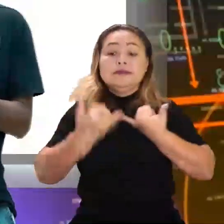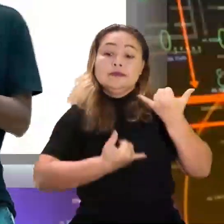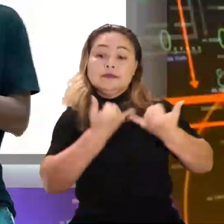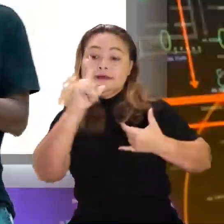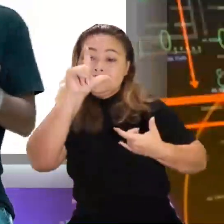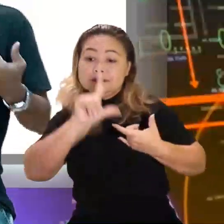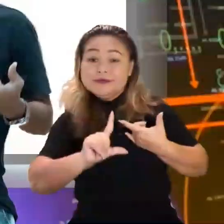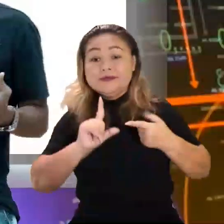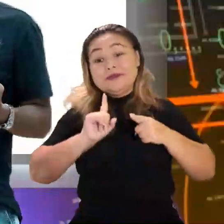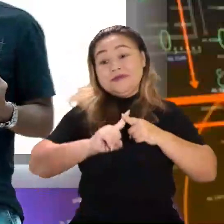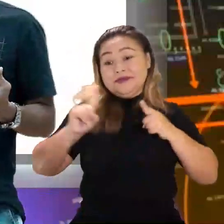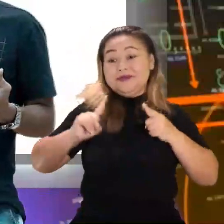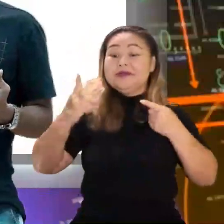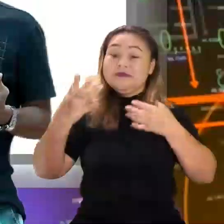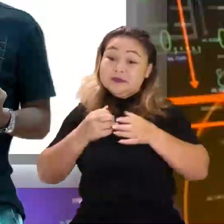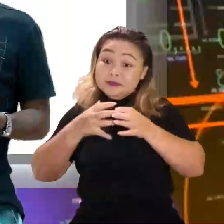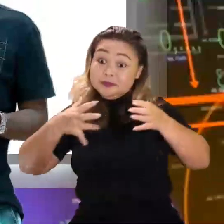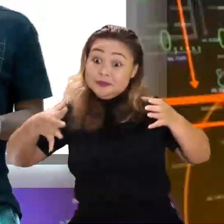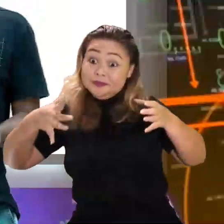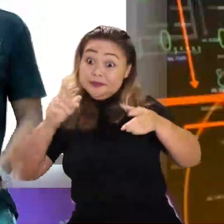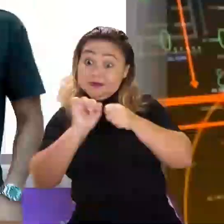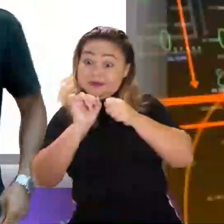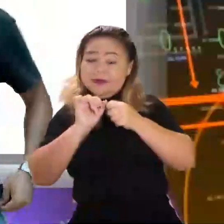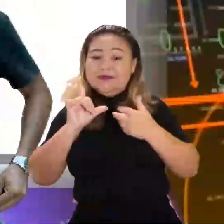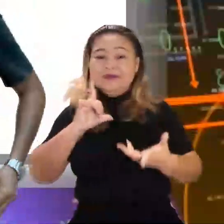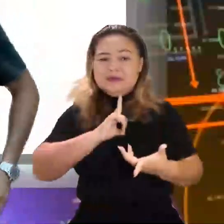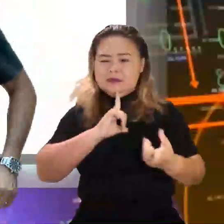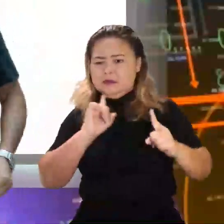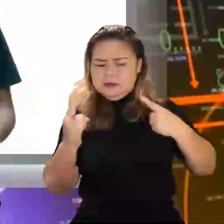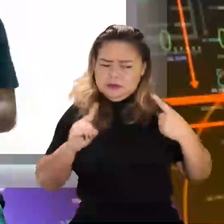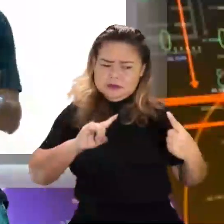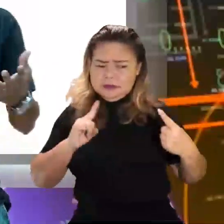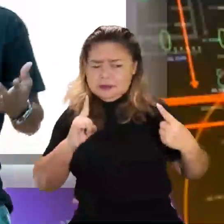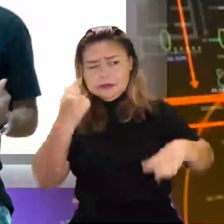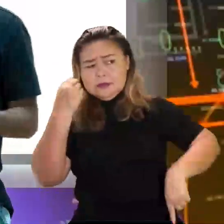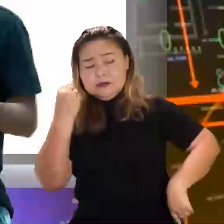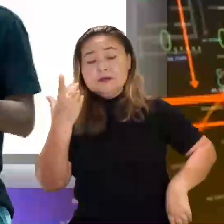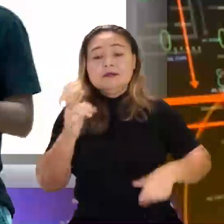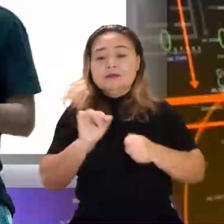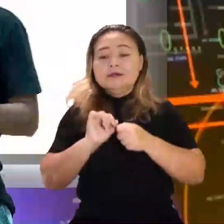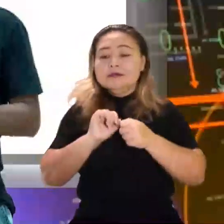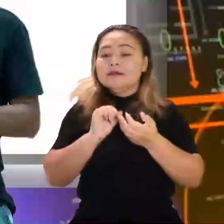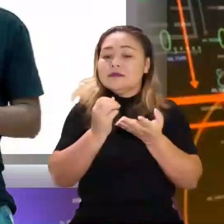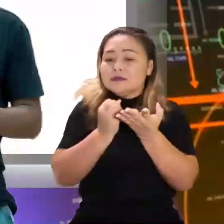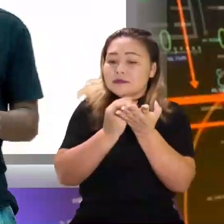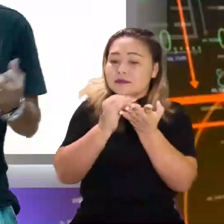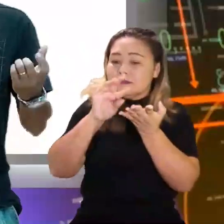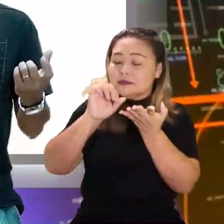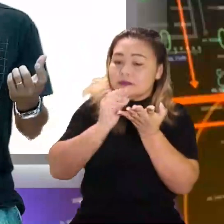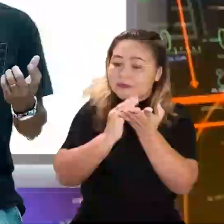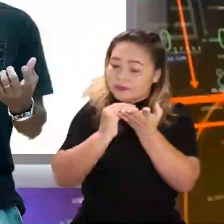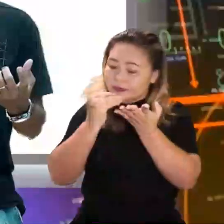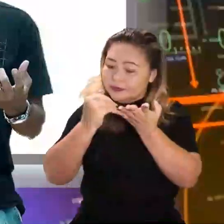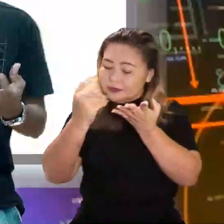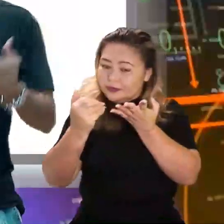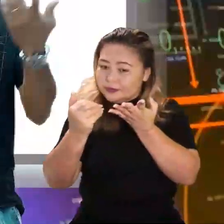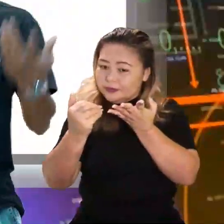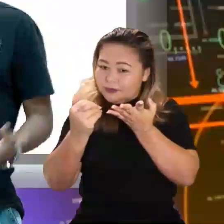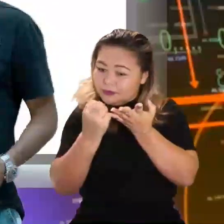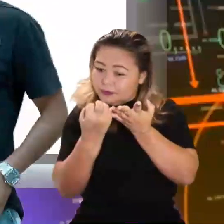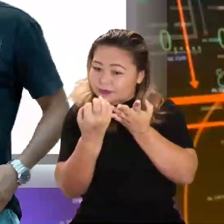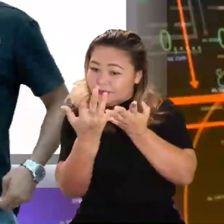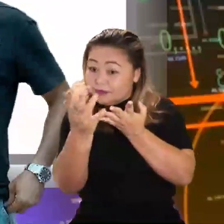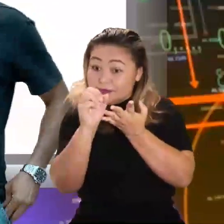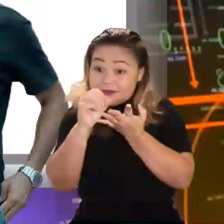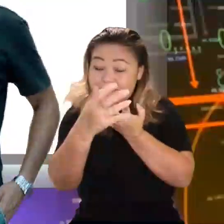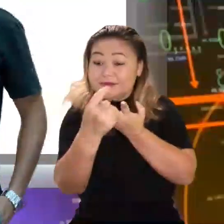vai diminuindo, mas vai aumentando. Pois é, né? Esse negócio tá meio contraditório. É igual na bactéria. Ela vai se dividindo e vai